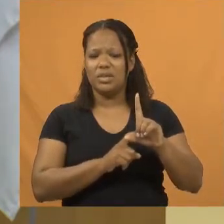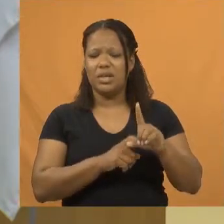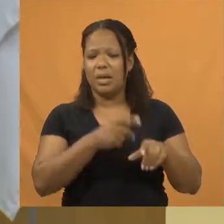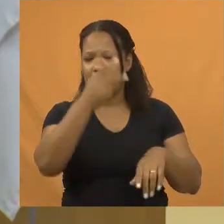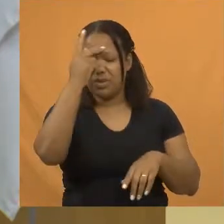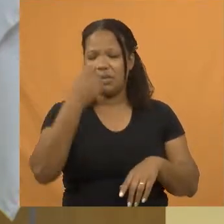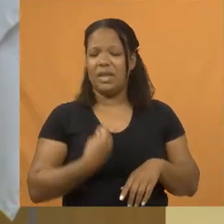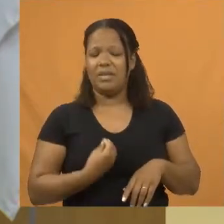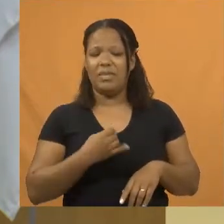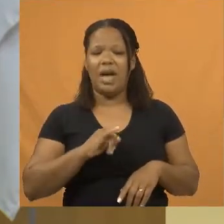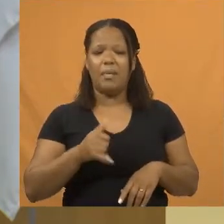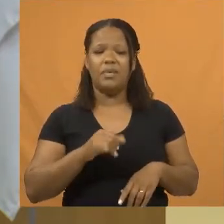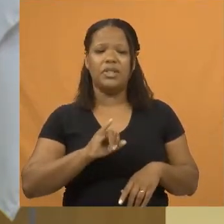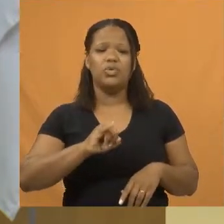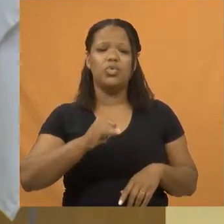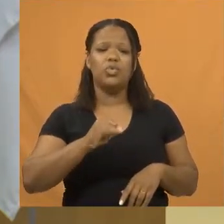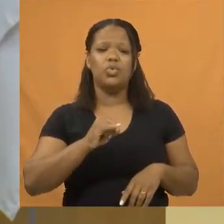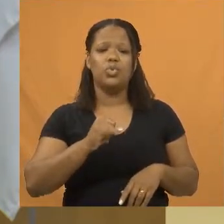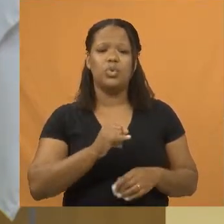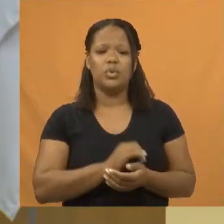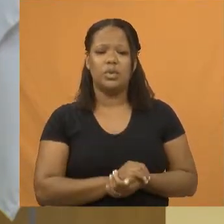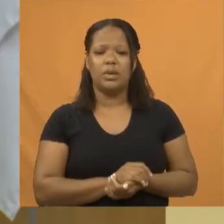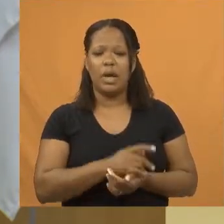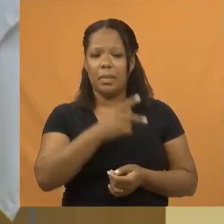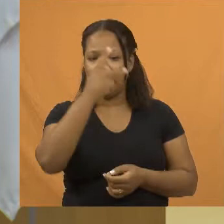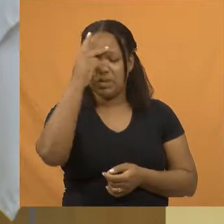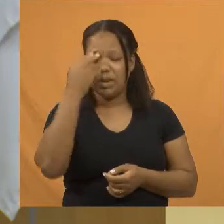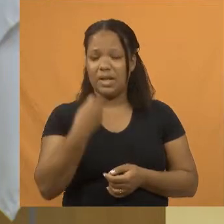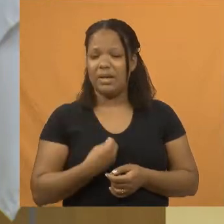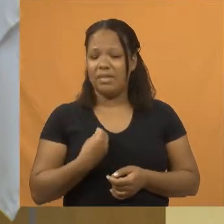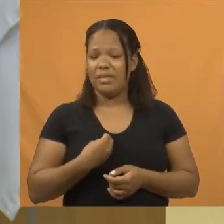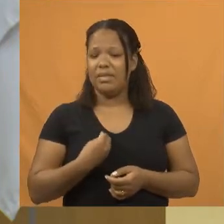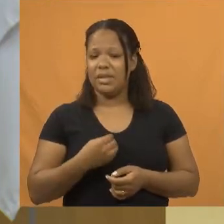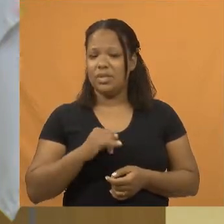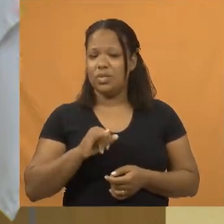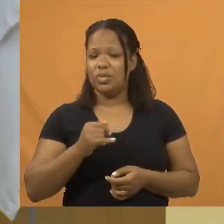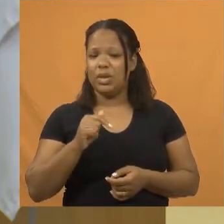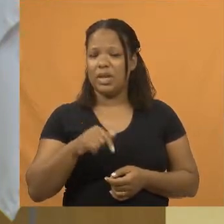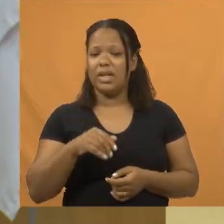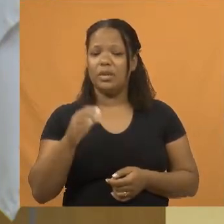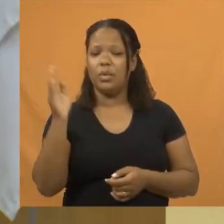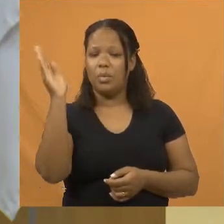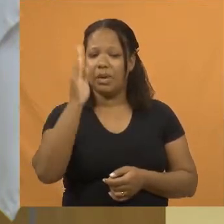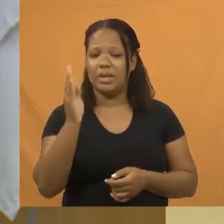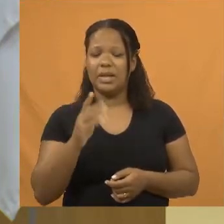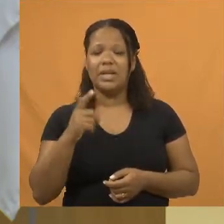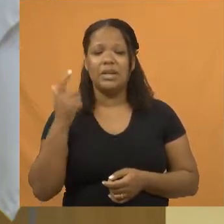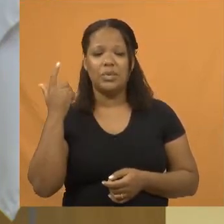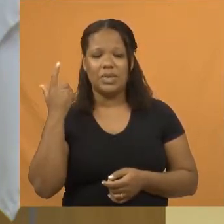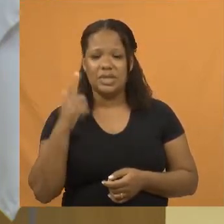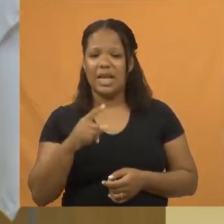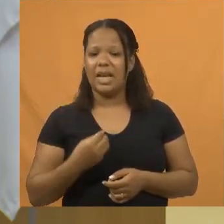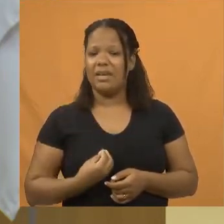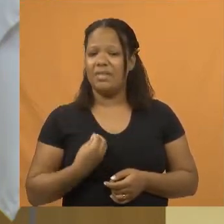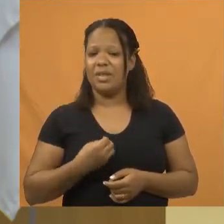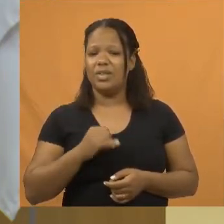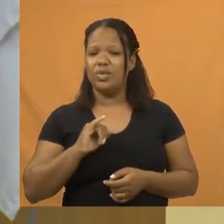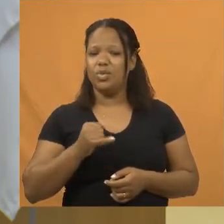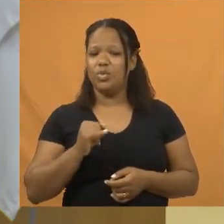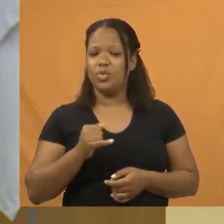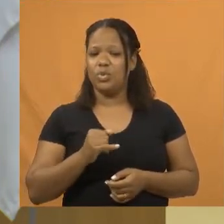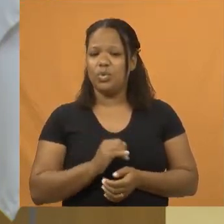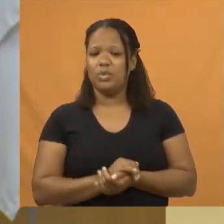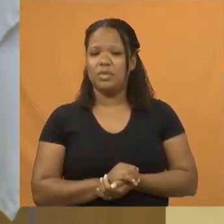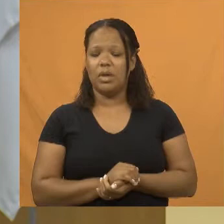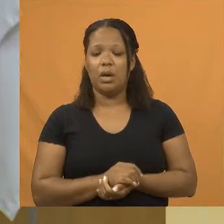de juros. E são poucas pessoas que vivem só de juros nesse país, que realmente tem condição de viver de juros. E